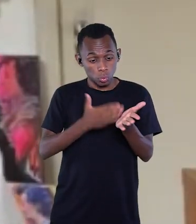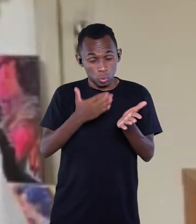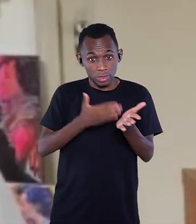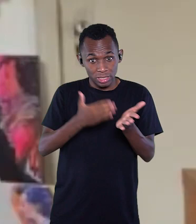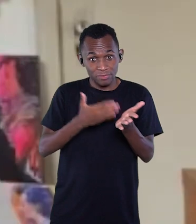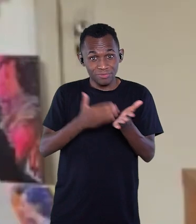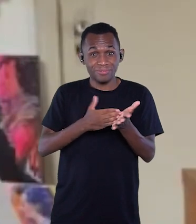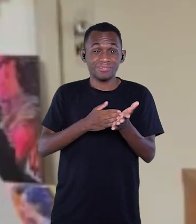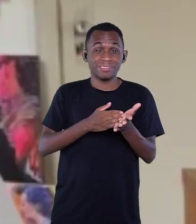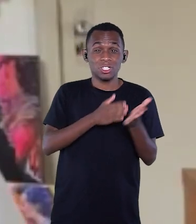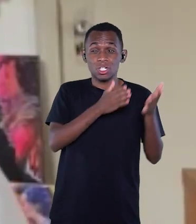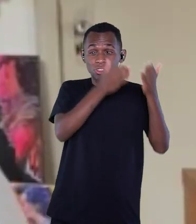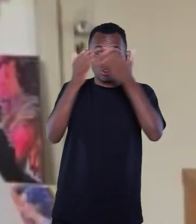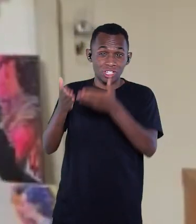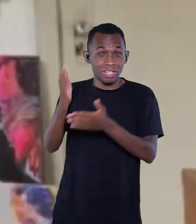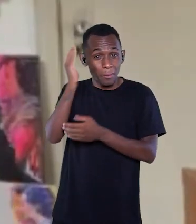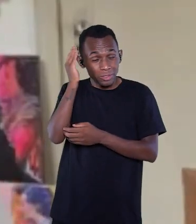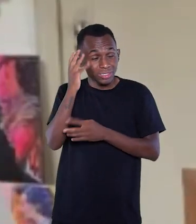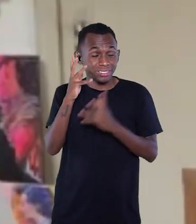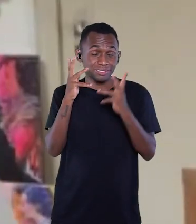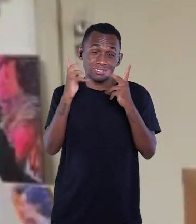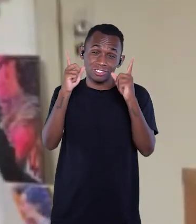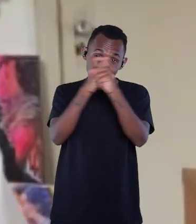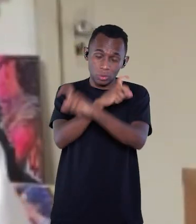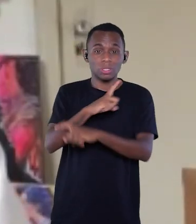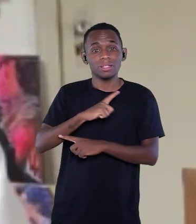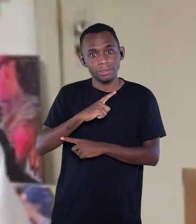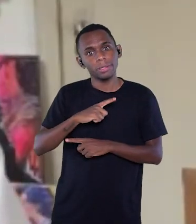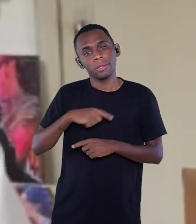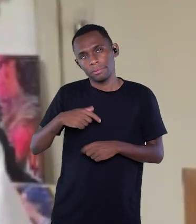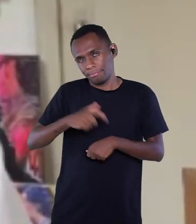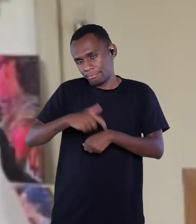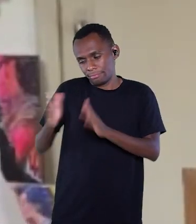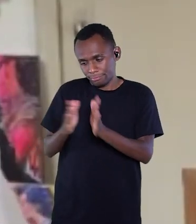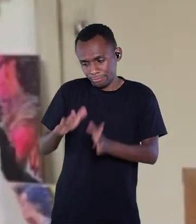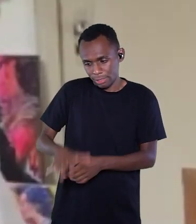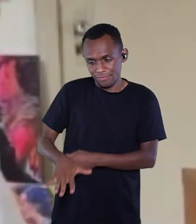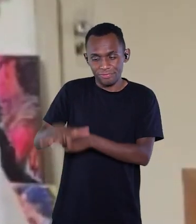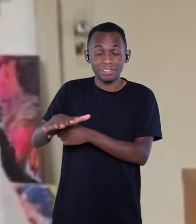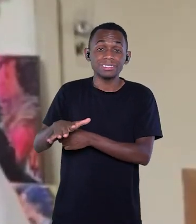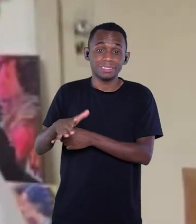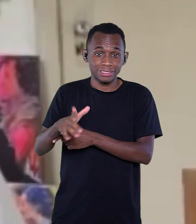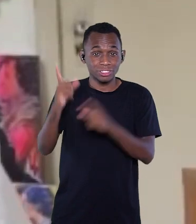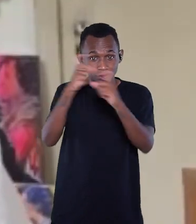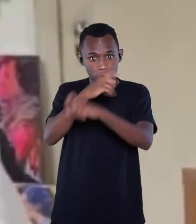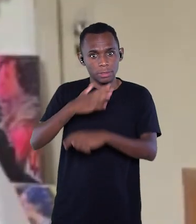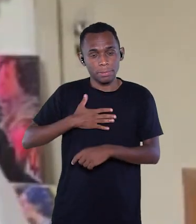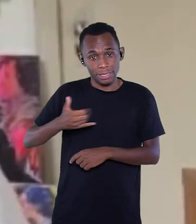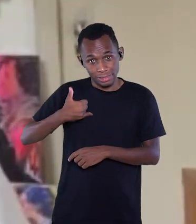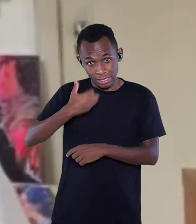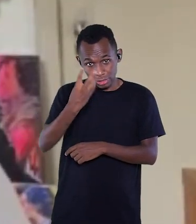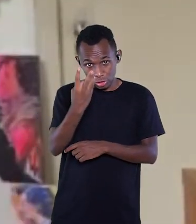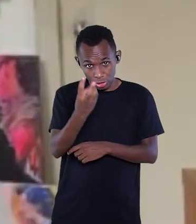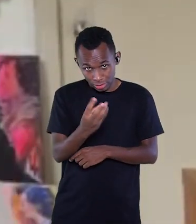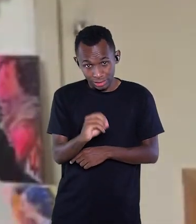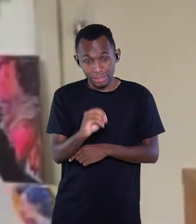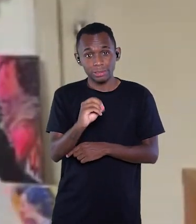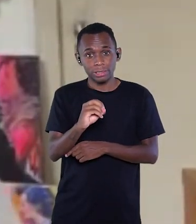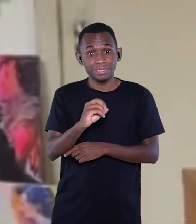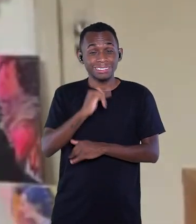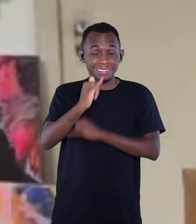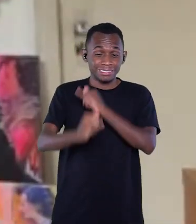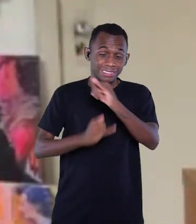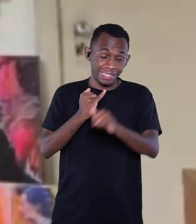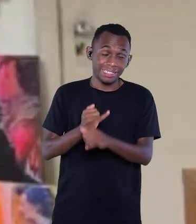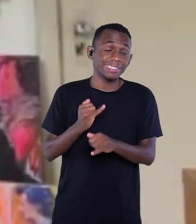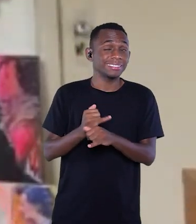eles chegam com uma certa dificuldade. Pelo menos foi isso na minha infância, né? Eu tenho 30 anos, fui uma geração que a internet também ainda